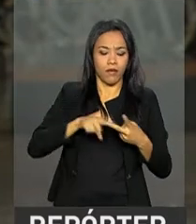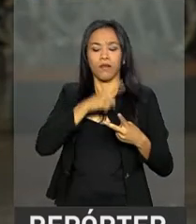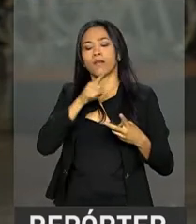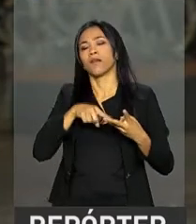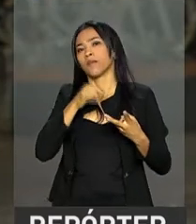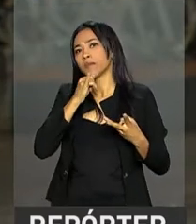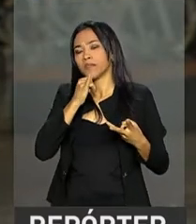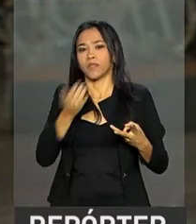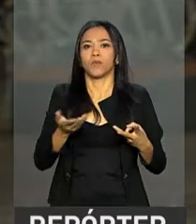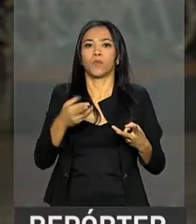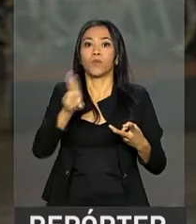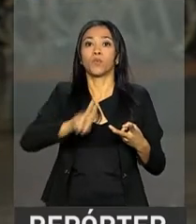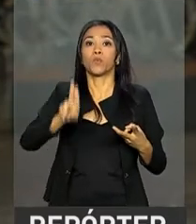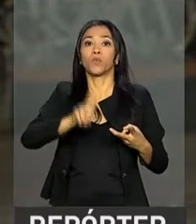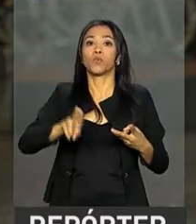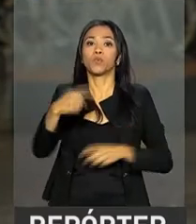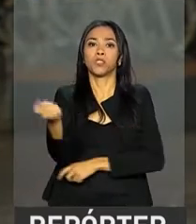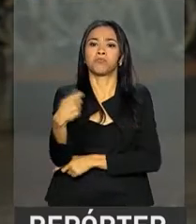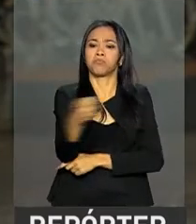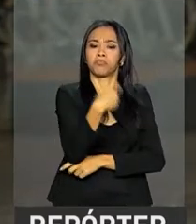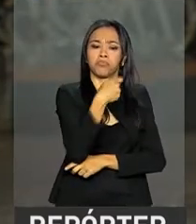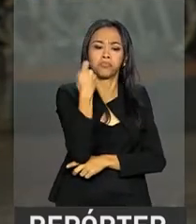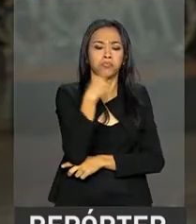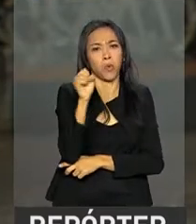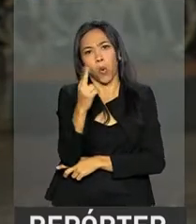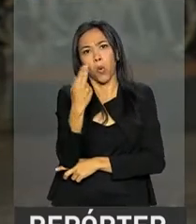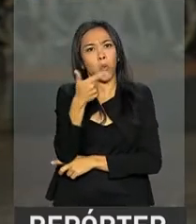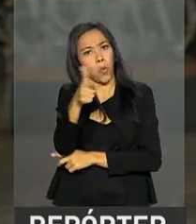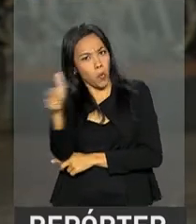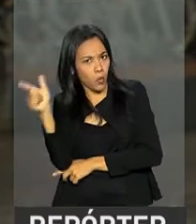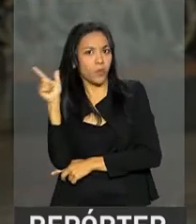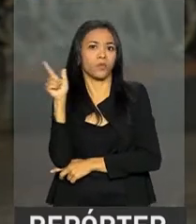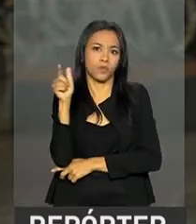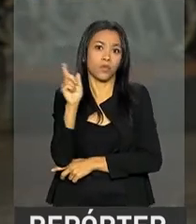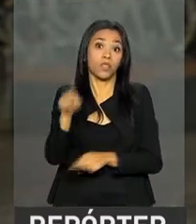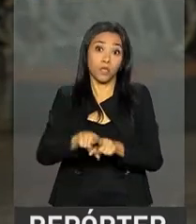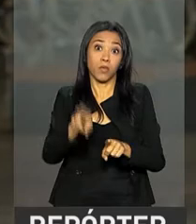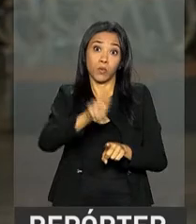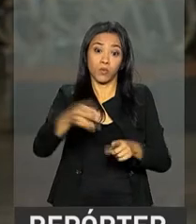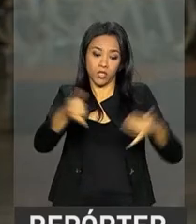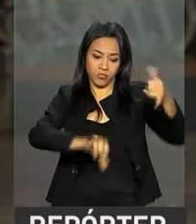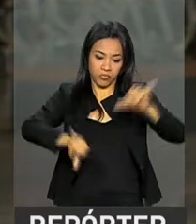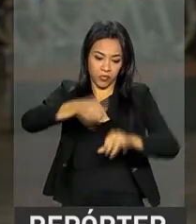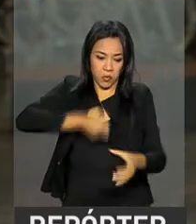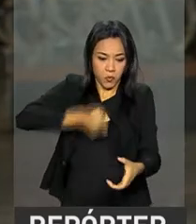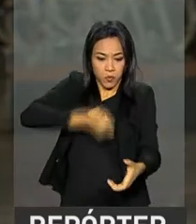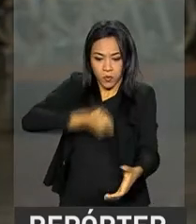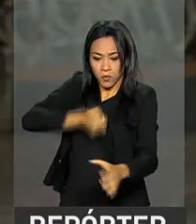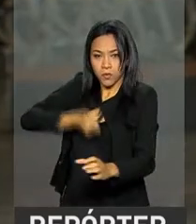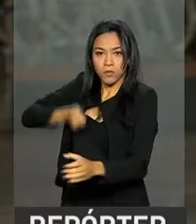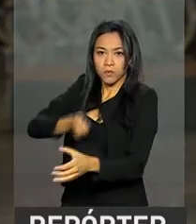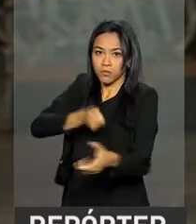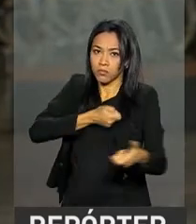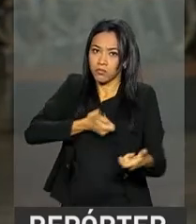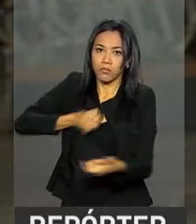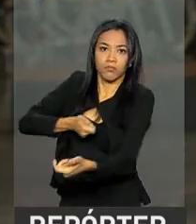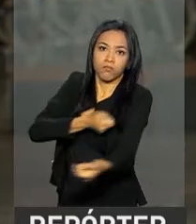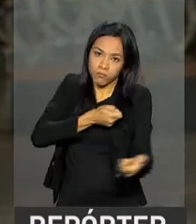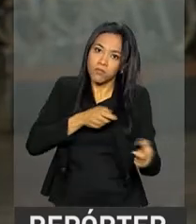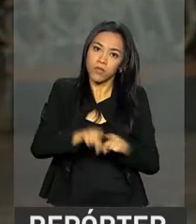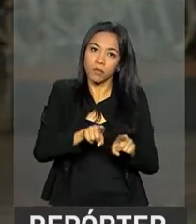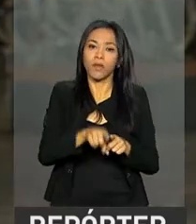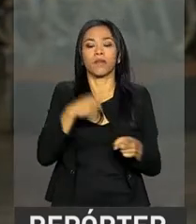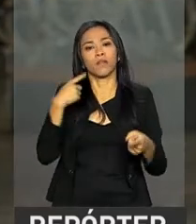de irrigação e de agrotóxicos entre outros temas relativos então a esses estabelecimentos agropecuários